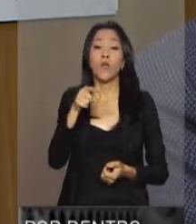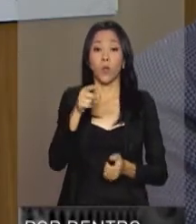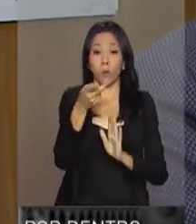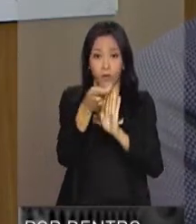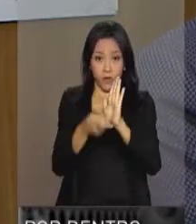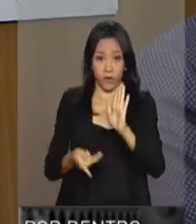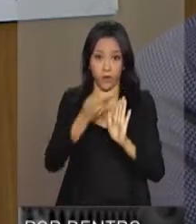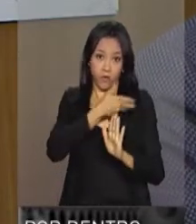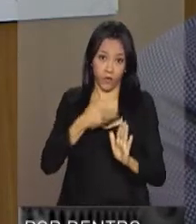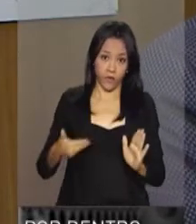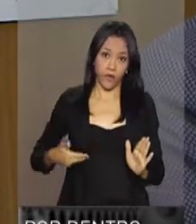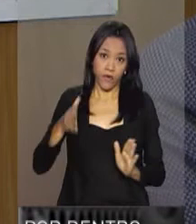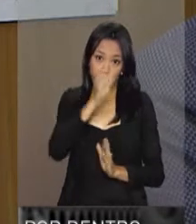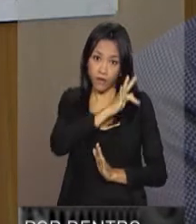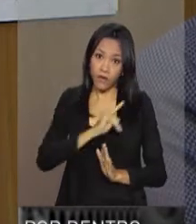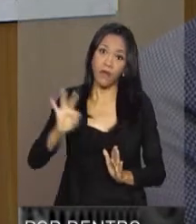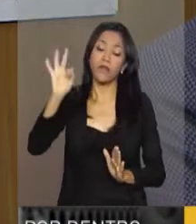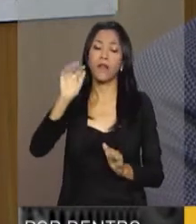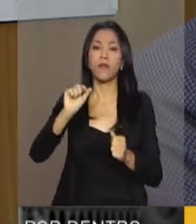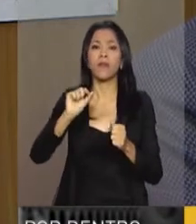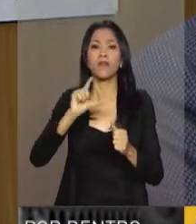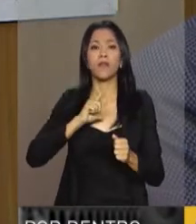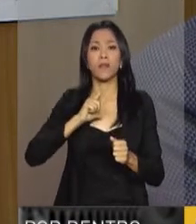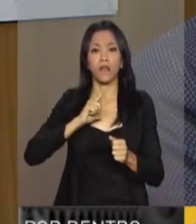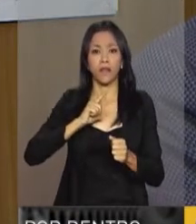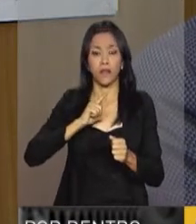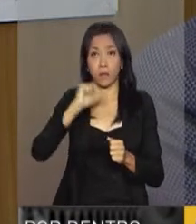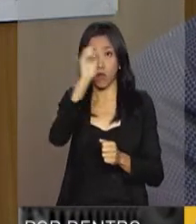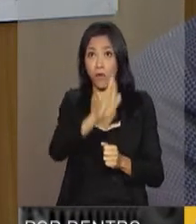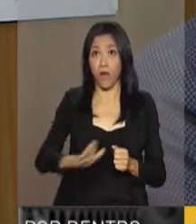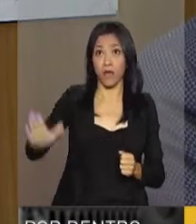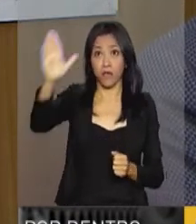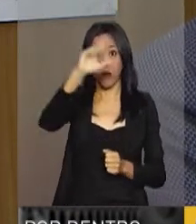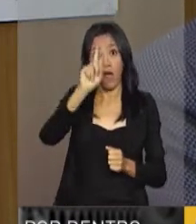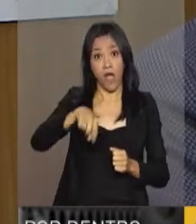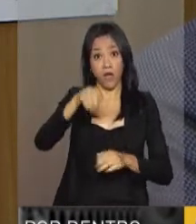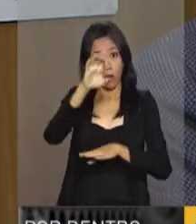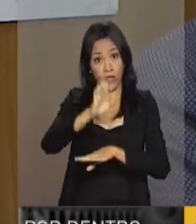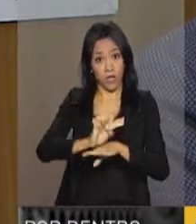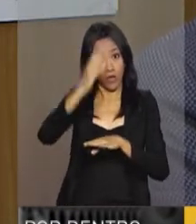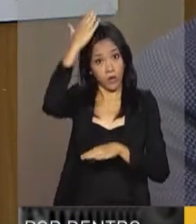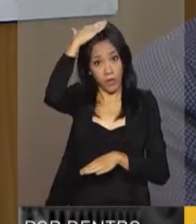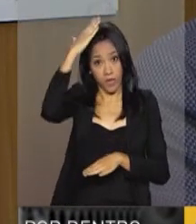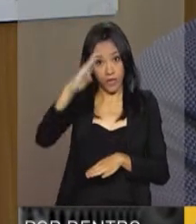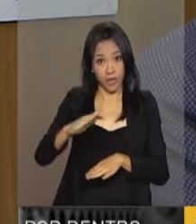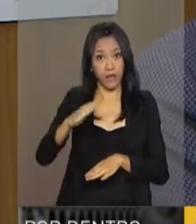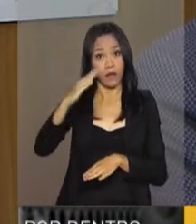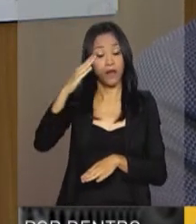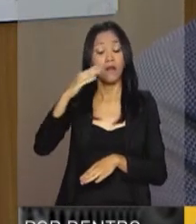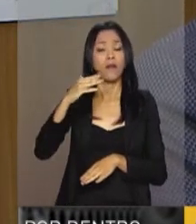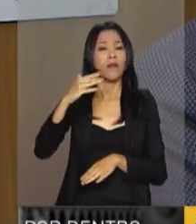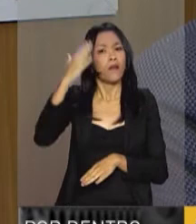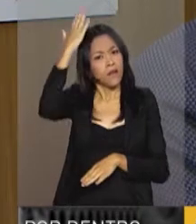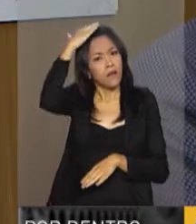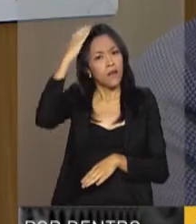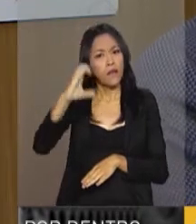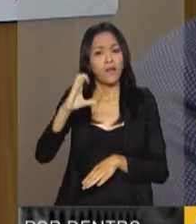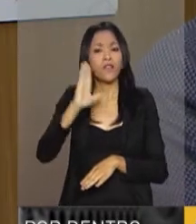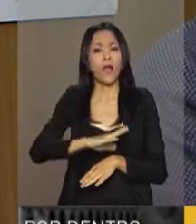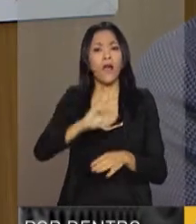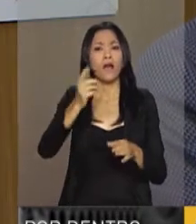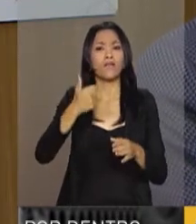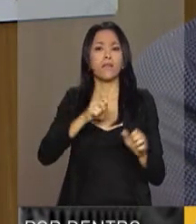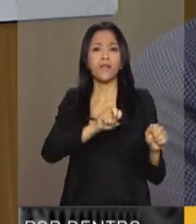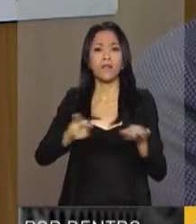hoje possui no brasil na área de saneamento é no estado do paraná na semana passada assinamos o contrato com o governo do estado